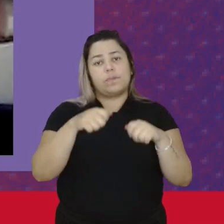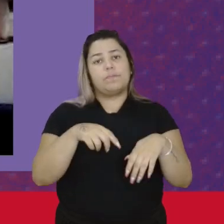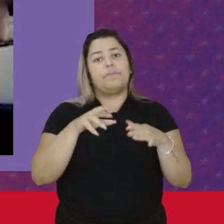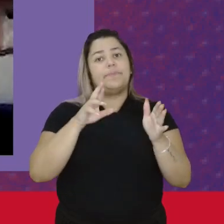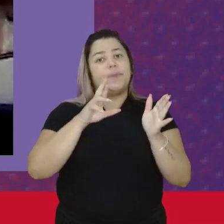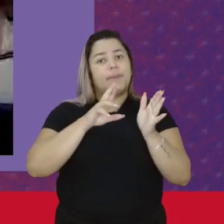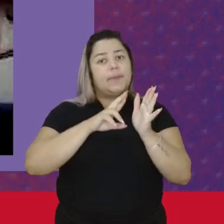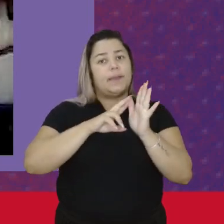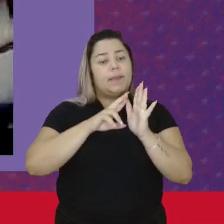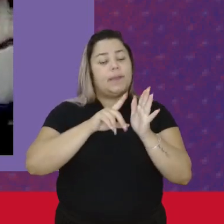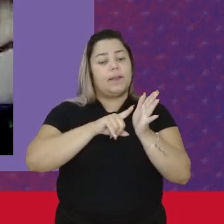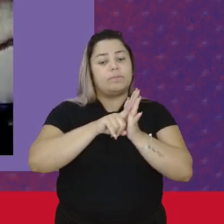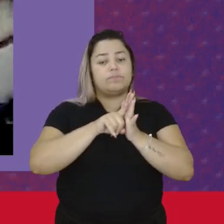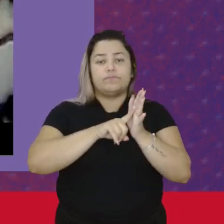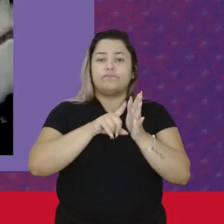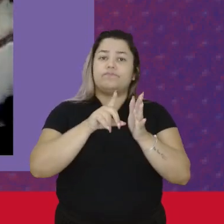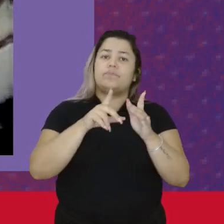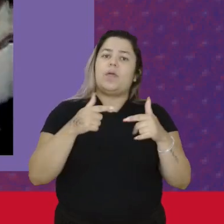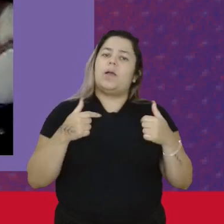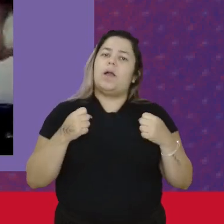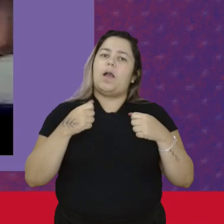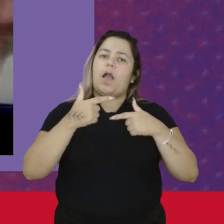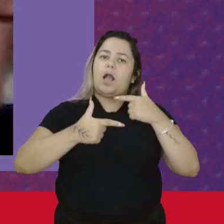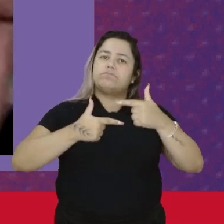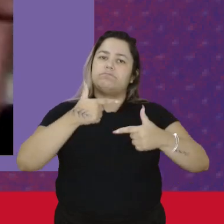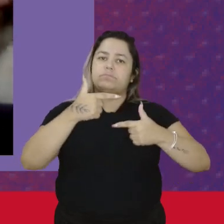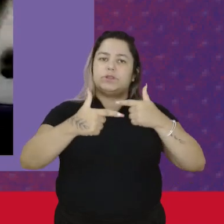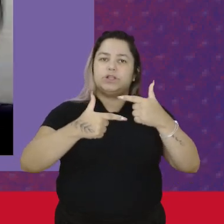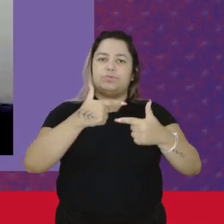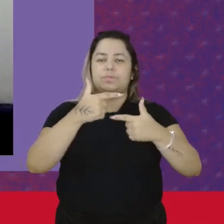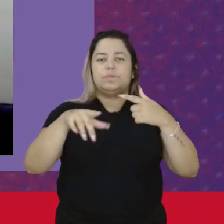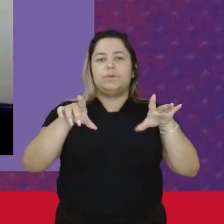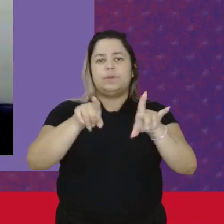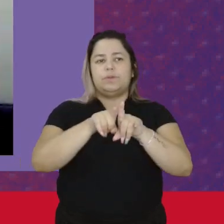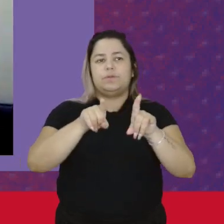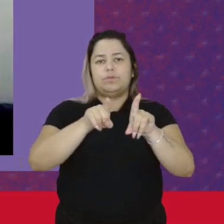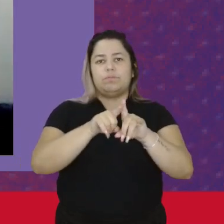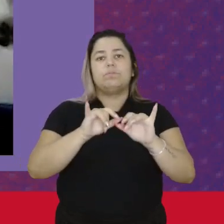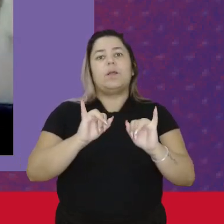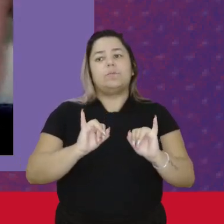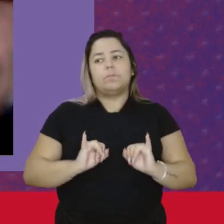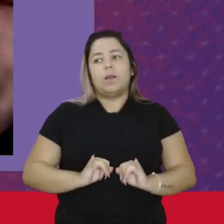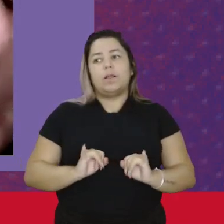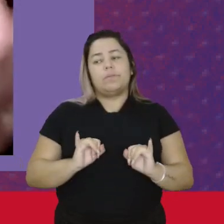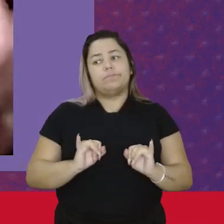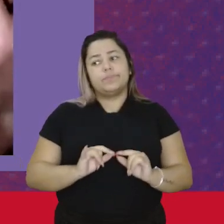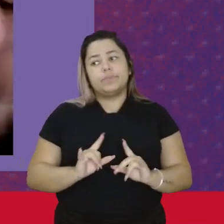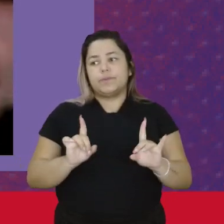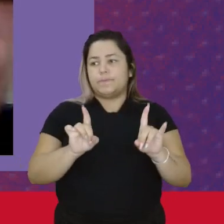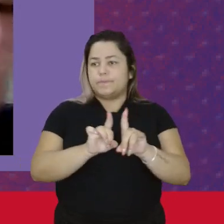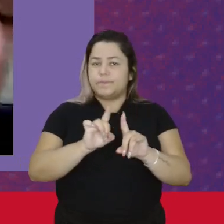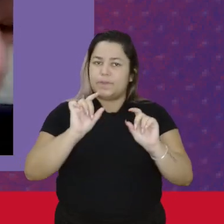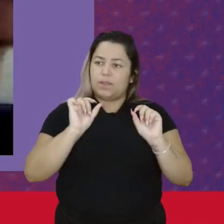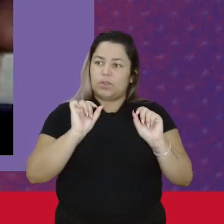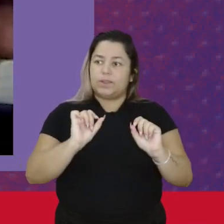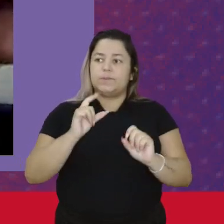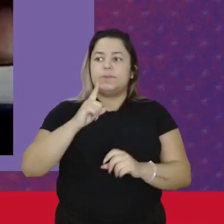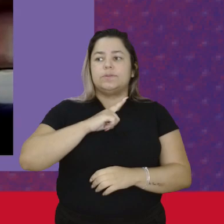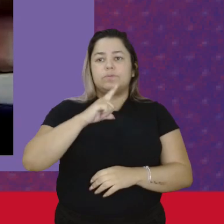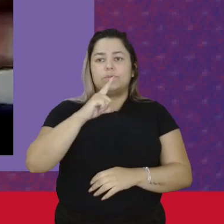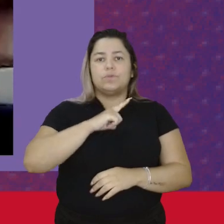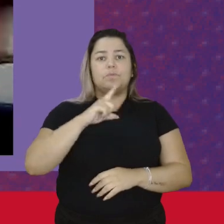pouco essas lutas das mulheres sufragistas, né? Na medida em que tinham